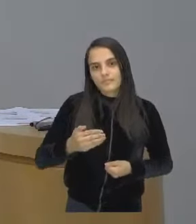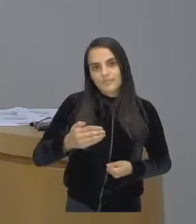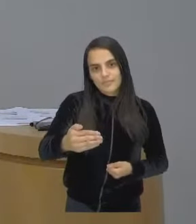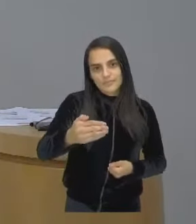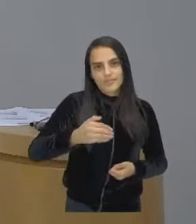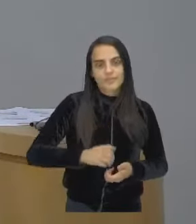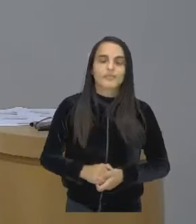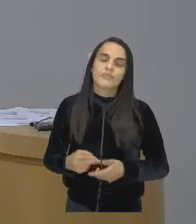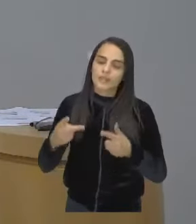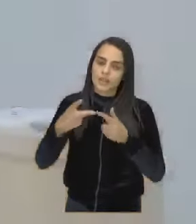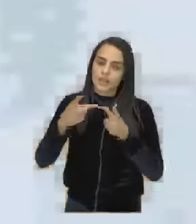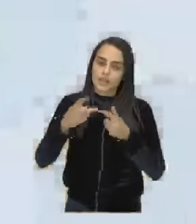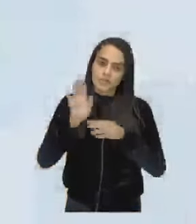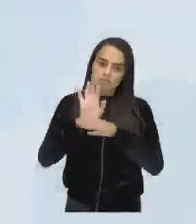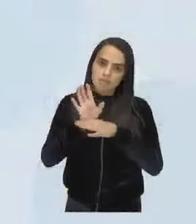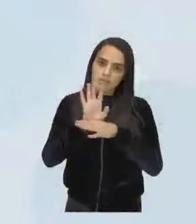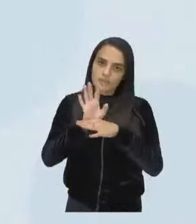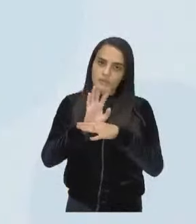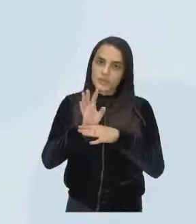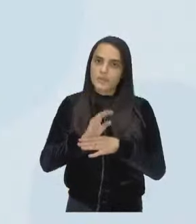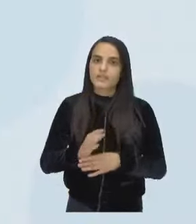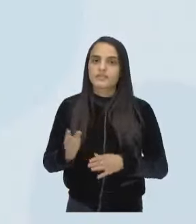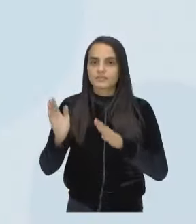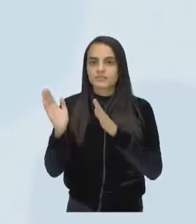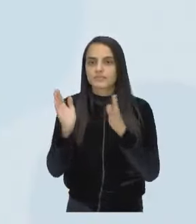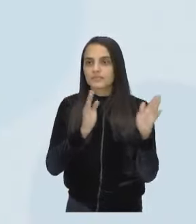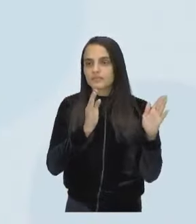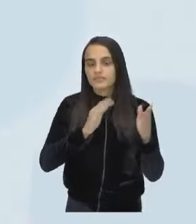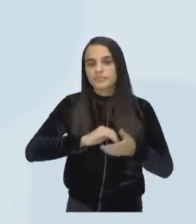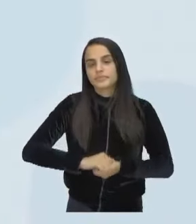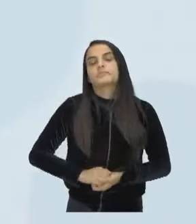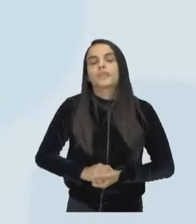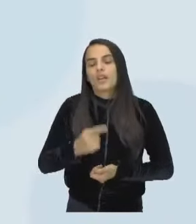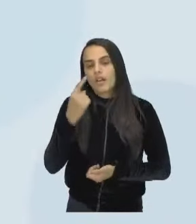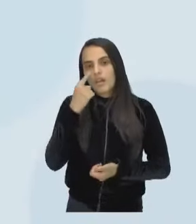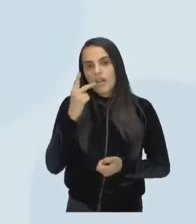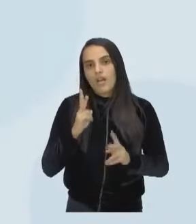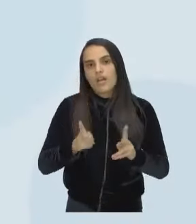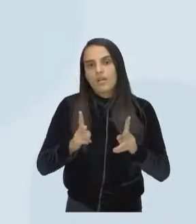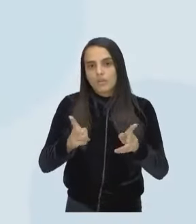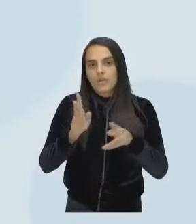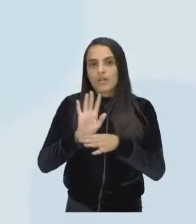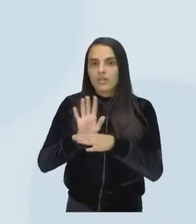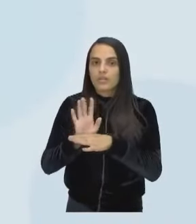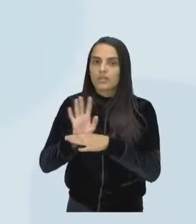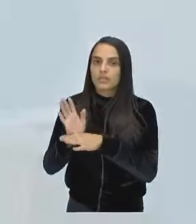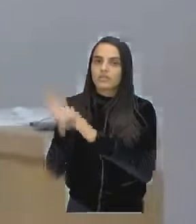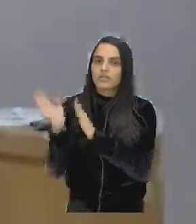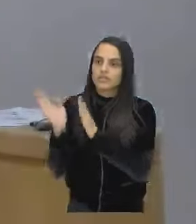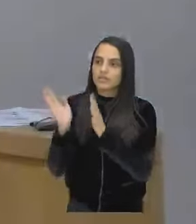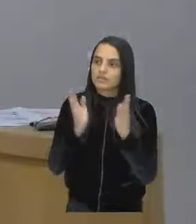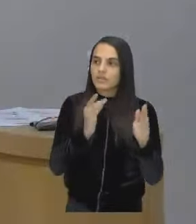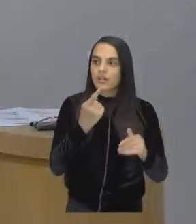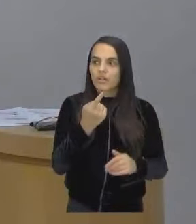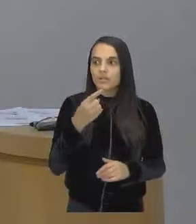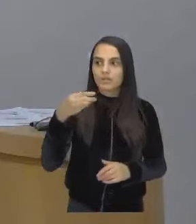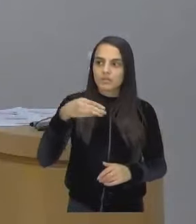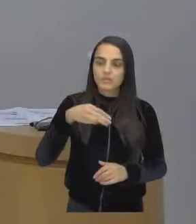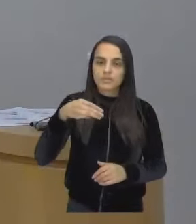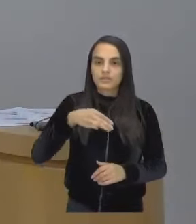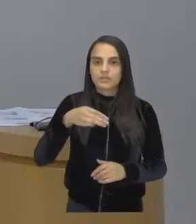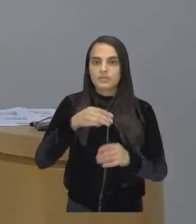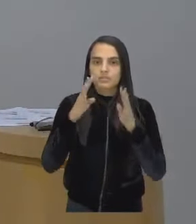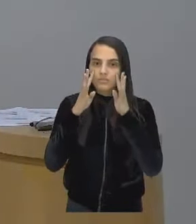segunda parte do videozinho, tá bom? Então, a gente vai continuar assistindo aquele vídeo que tem agora de novo mais um minutinho. E eu quero que vocês